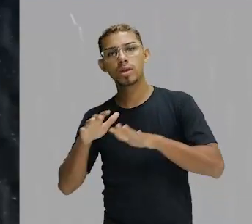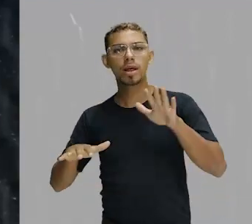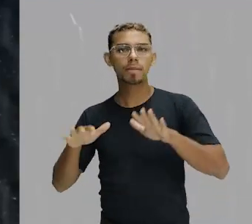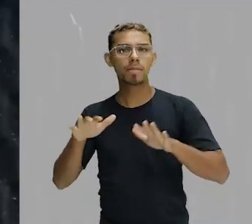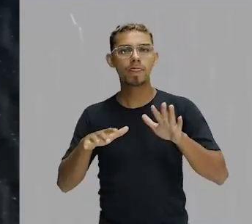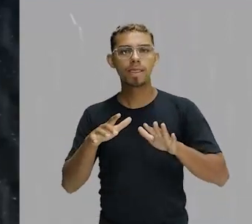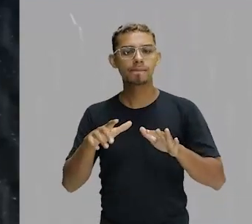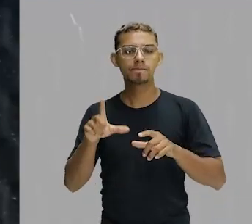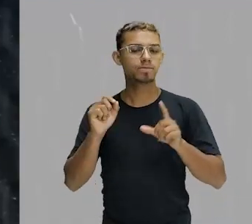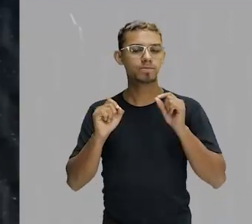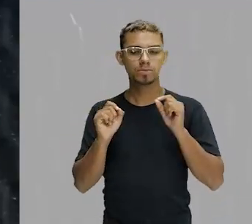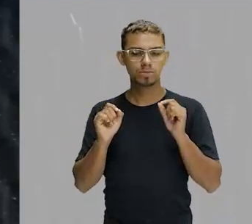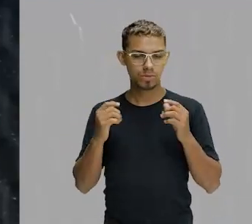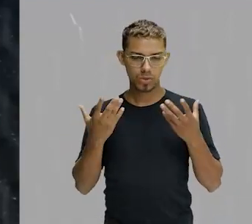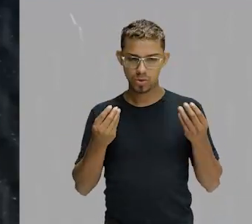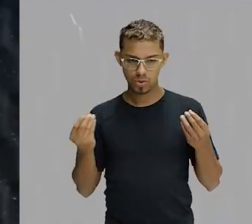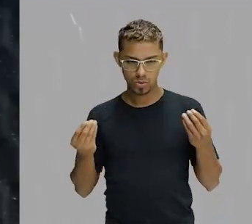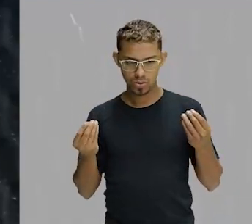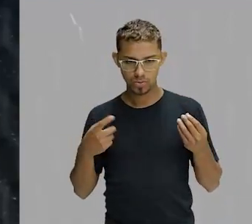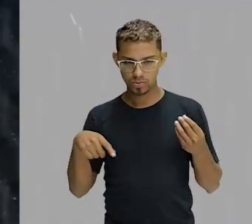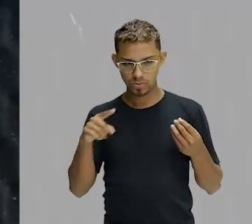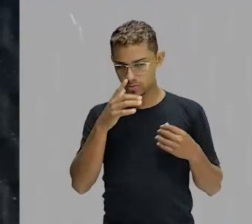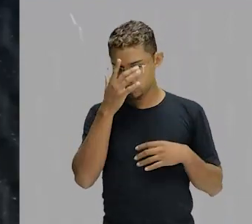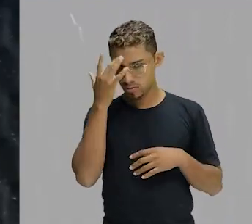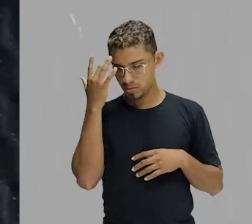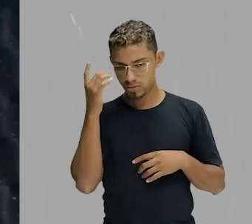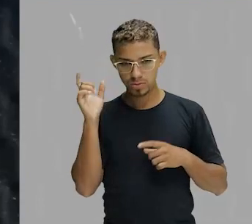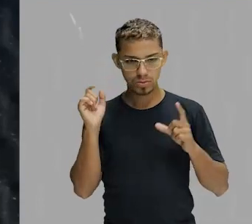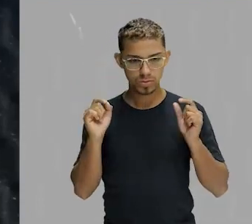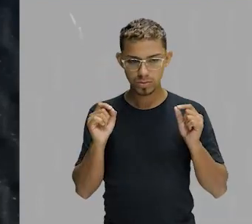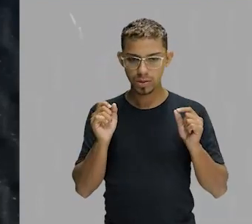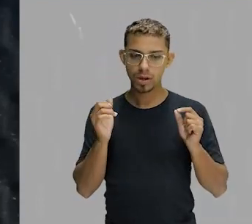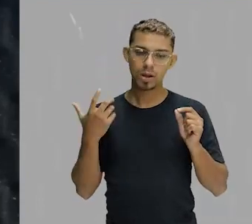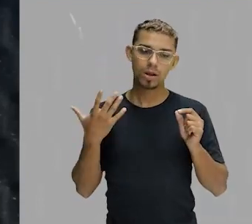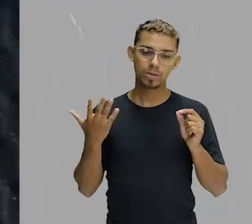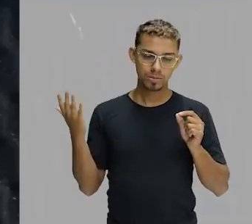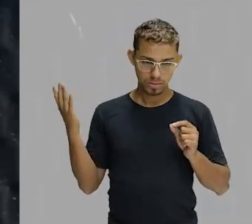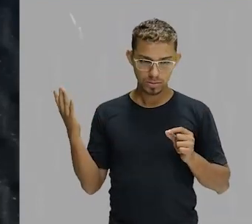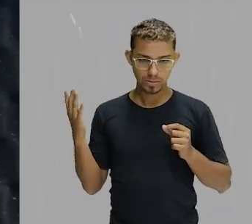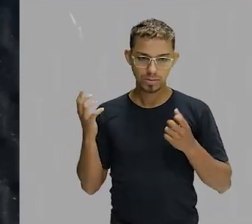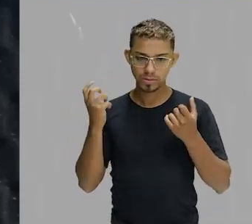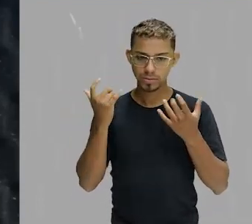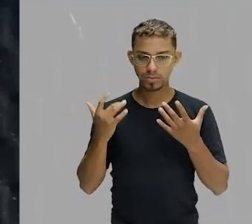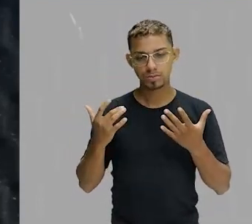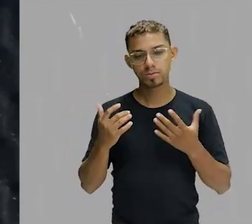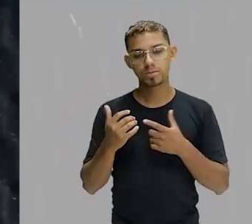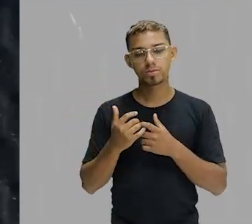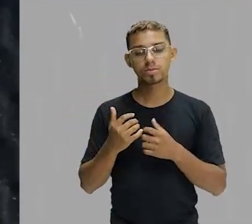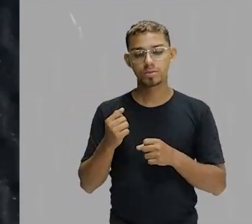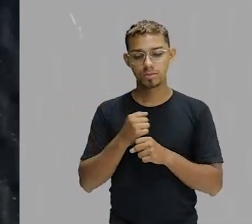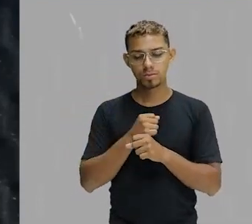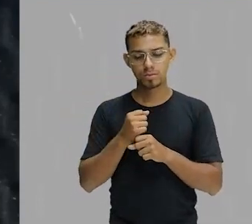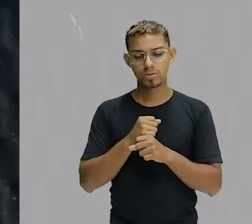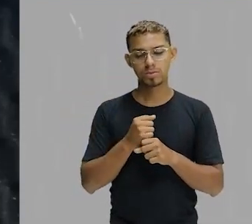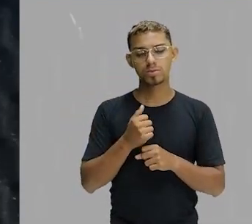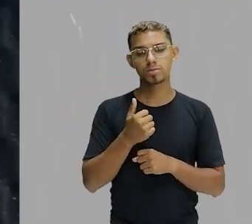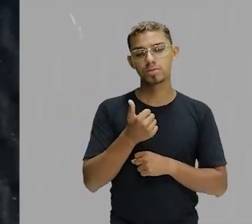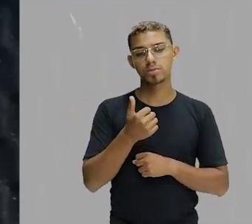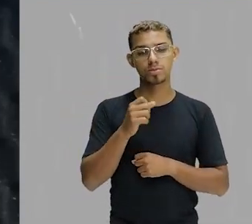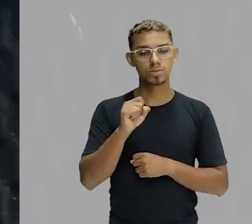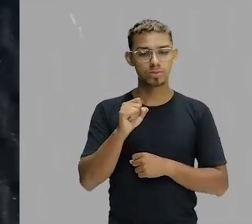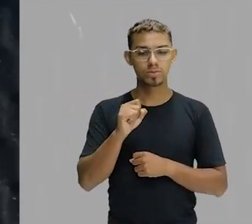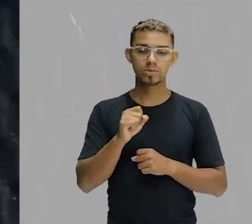muito de como o problema se apresenta para você. Tá? No nosso caso, ele deu para esse problema aí, ele deu para nós a